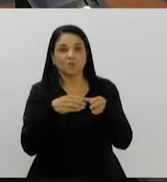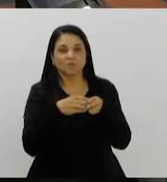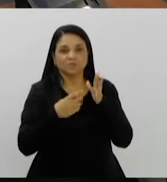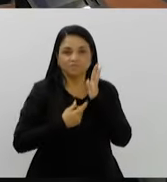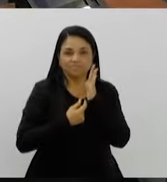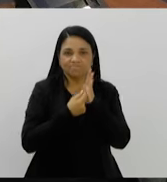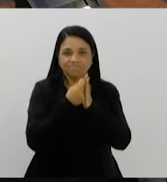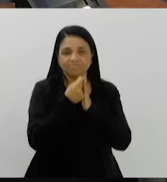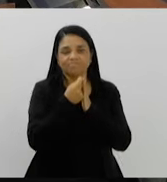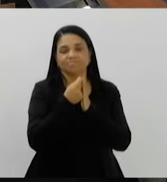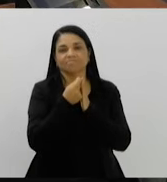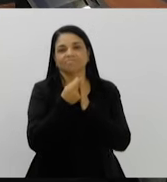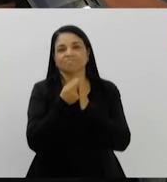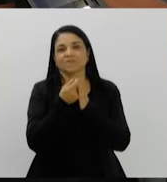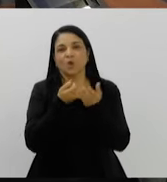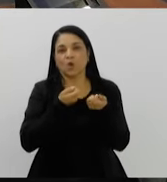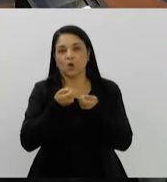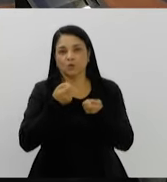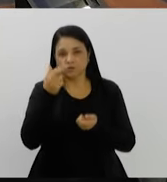orçamento Deputado